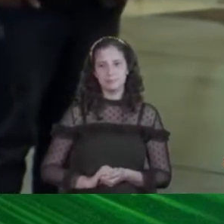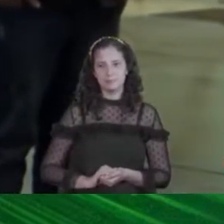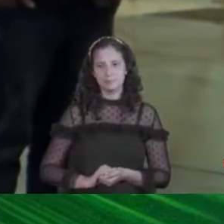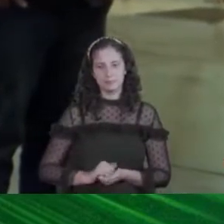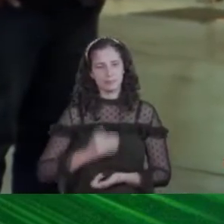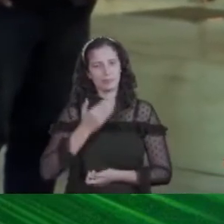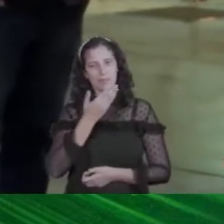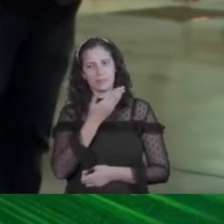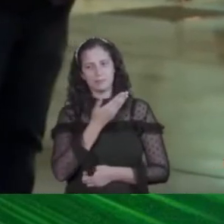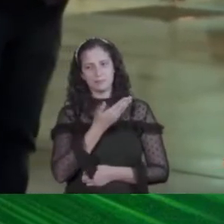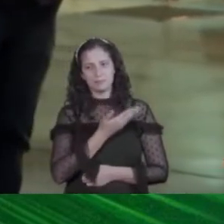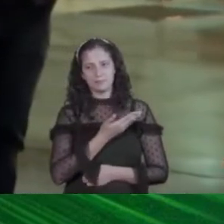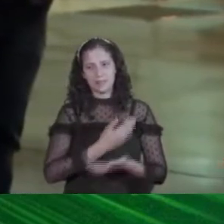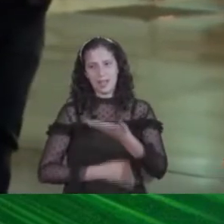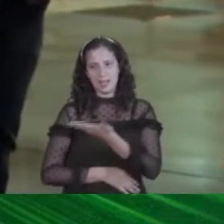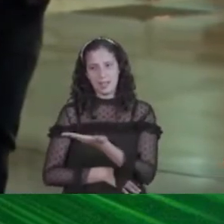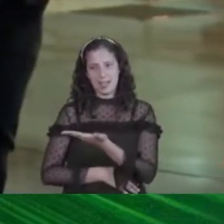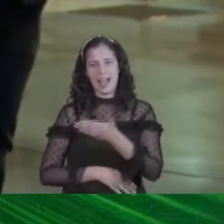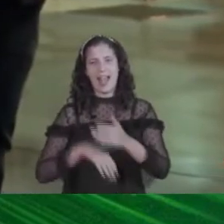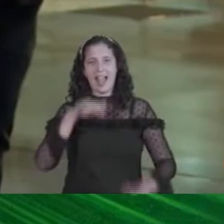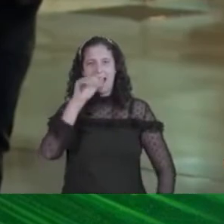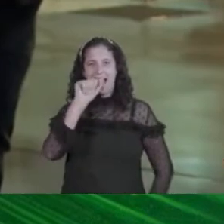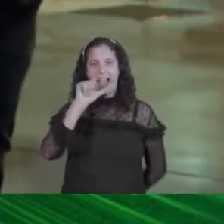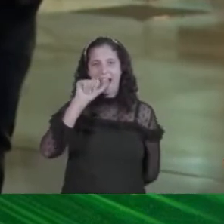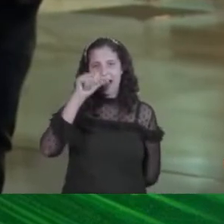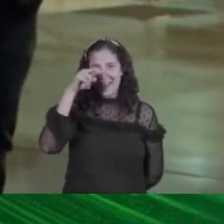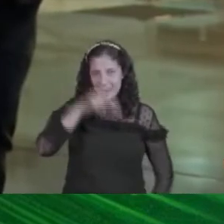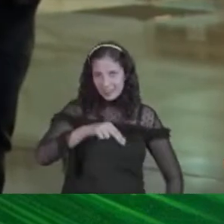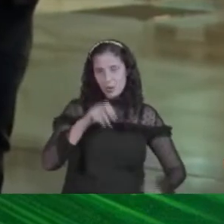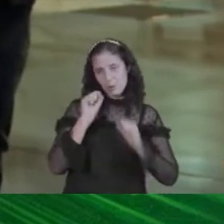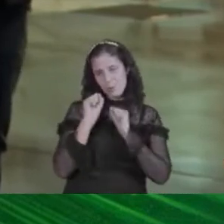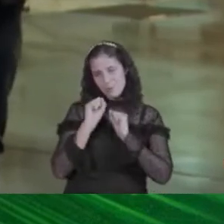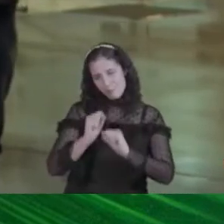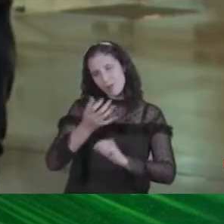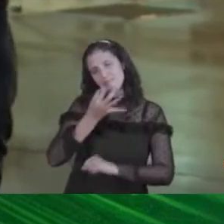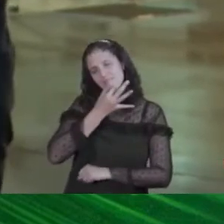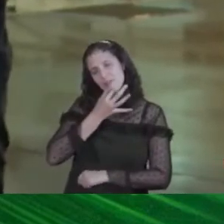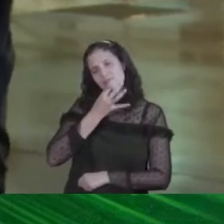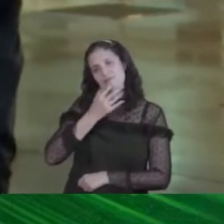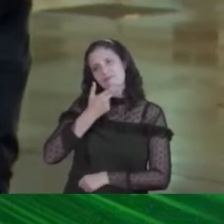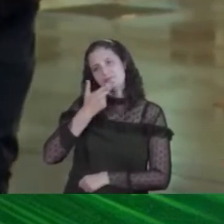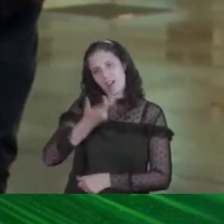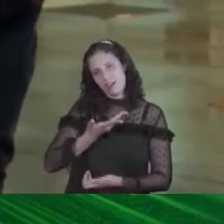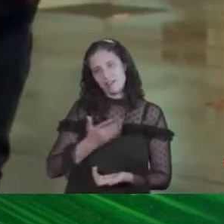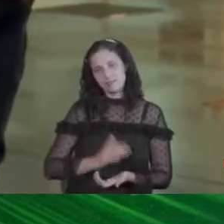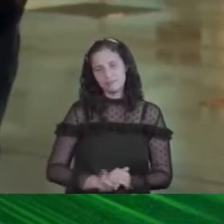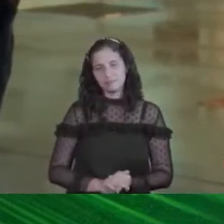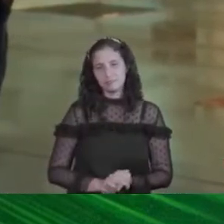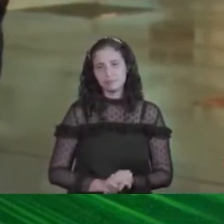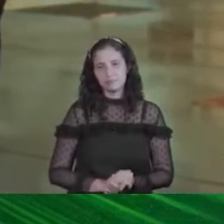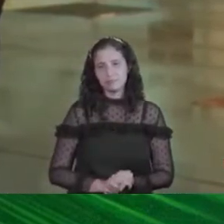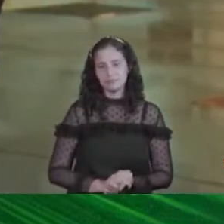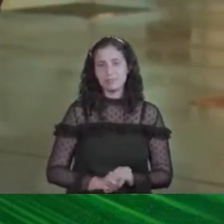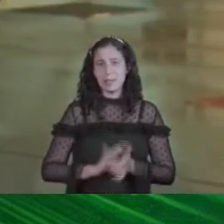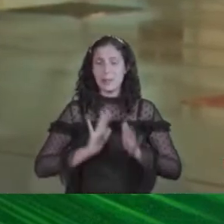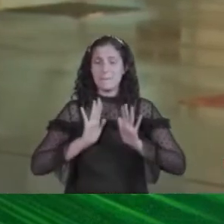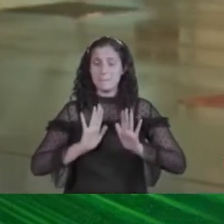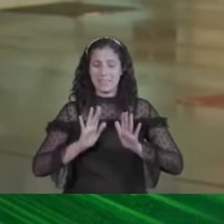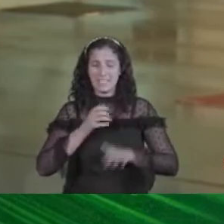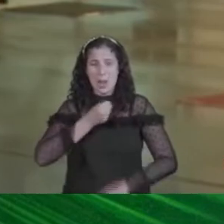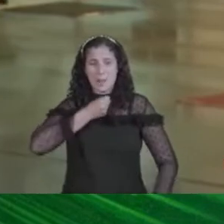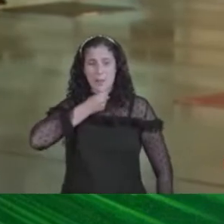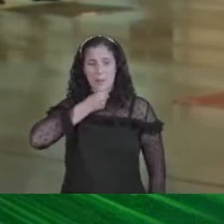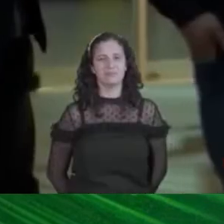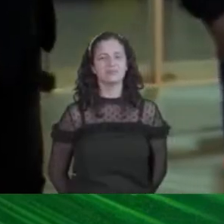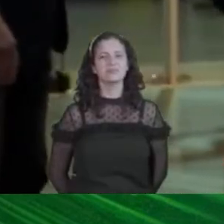para que ele possa fazer um registro sobre essa ordem só diria que o problema é do microfone